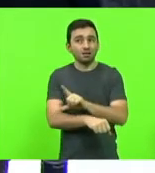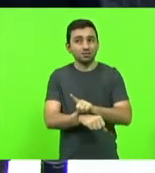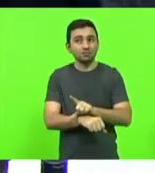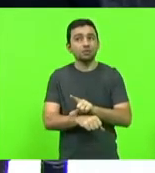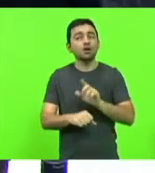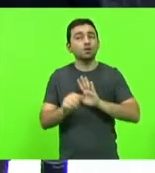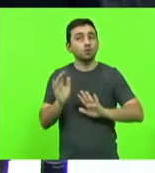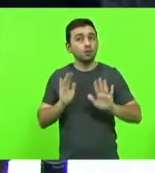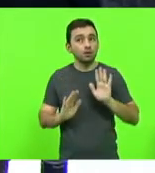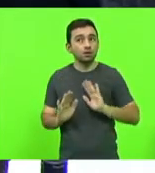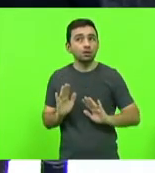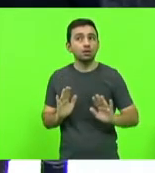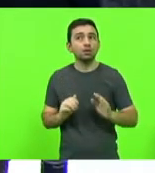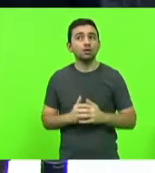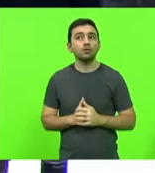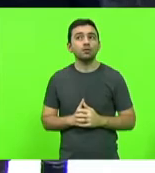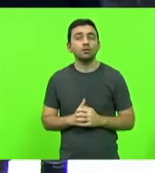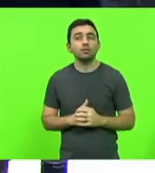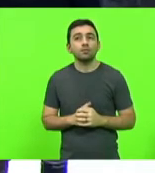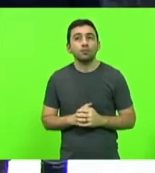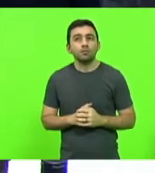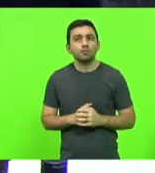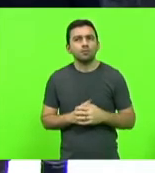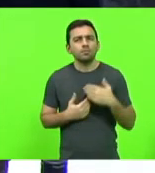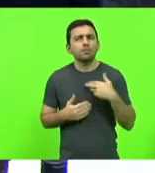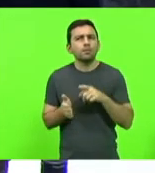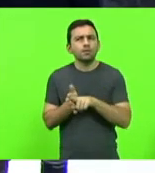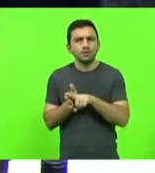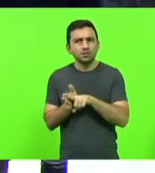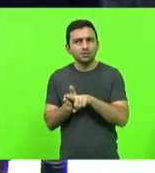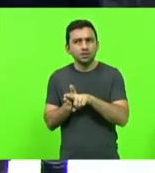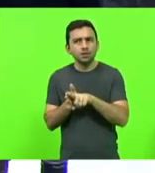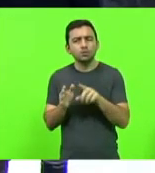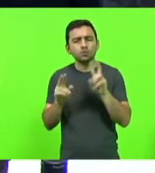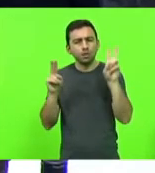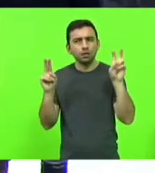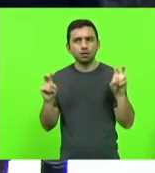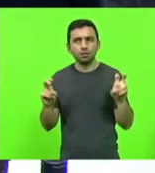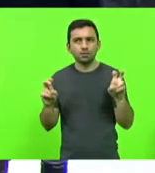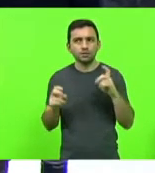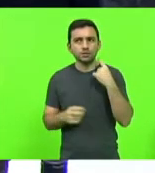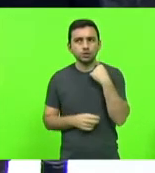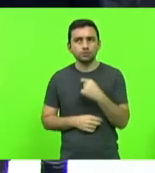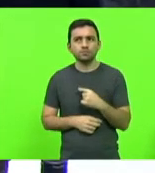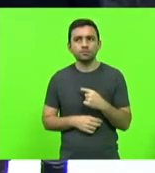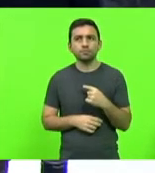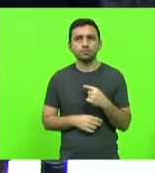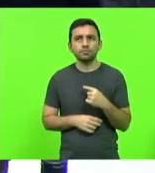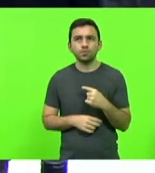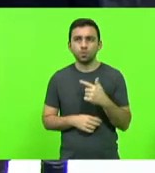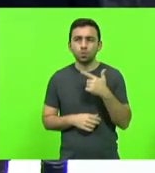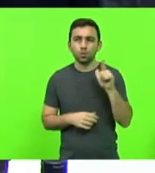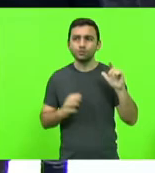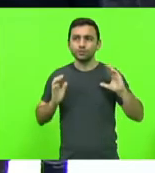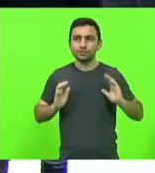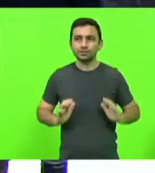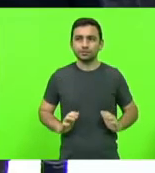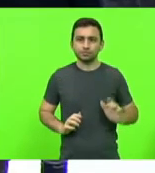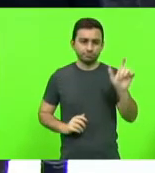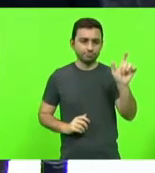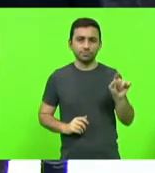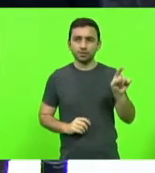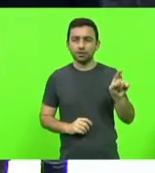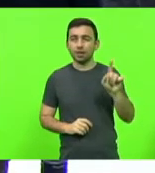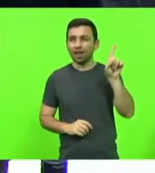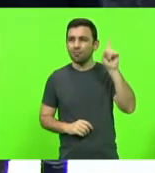cuidar. Uma outra... Eu pesquisando um pouco mais sobre o tema, deputado Silvio, um cidadão foi multado em Belo